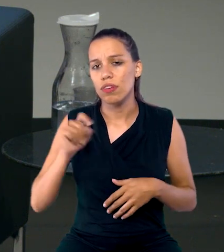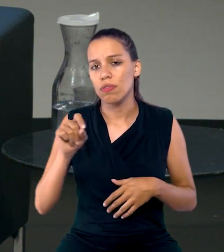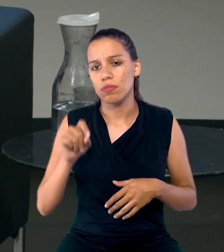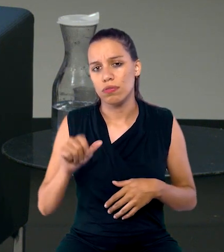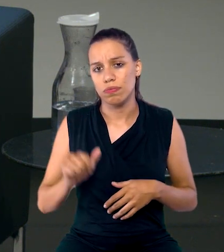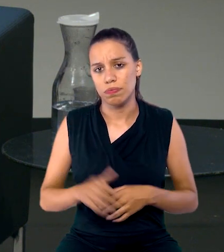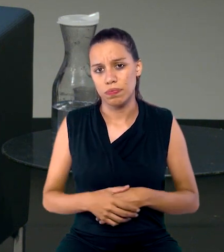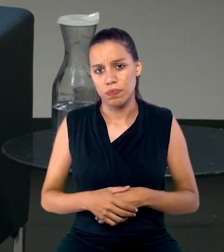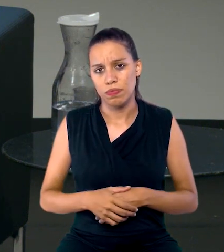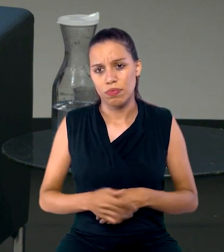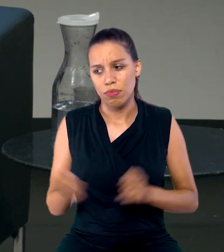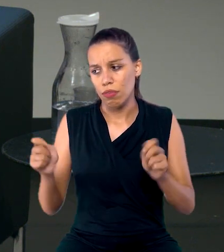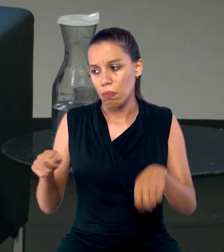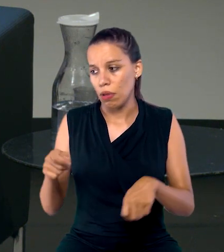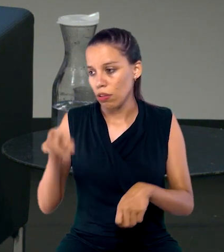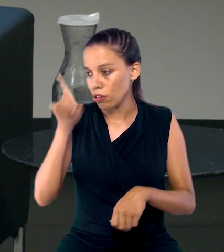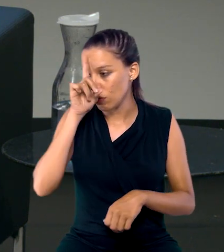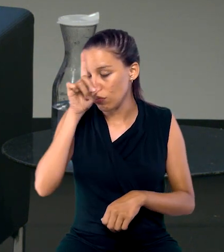de todo dia